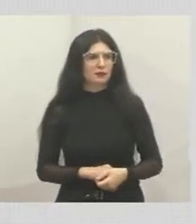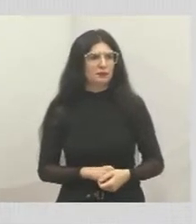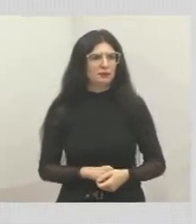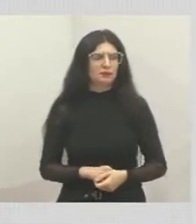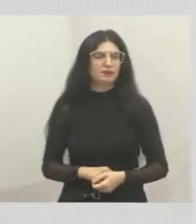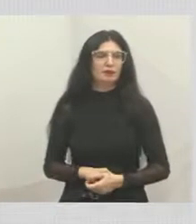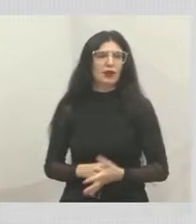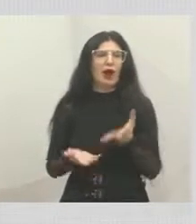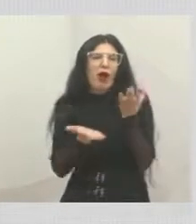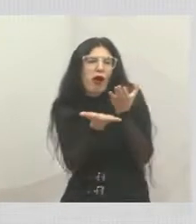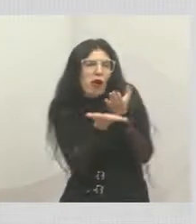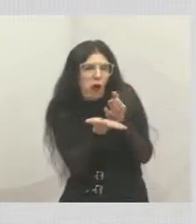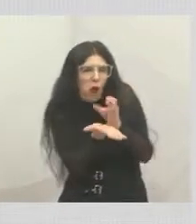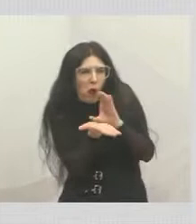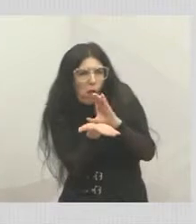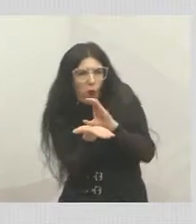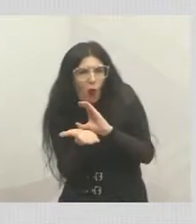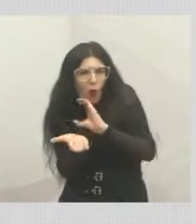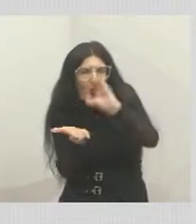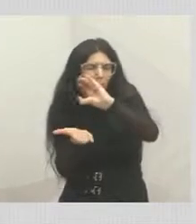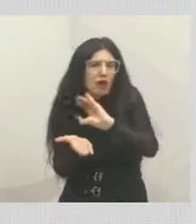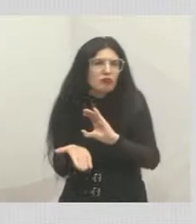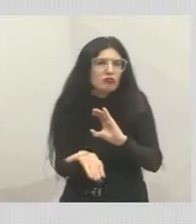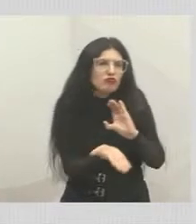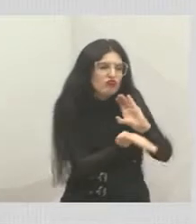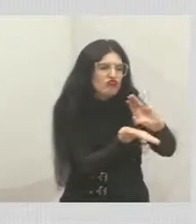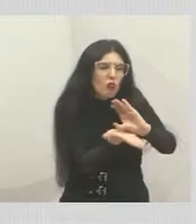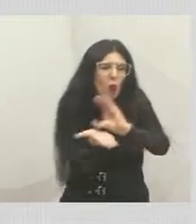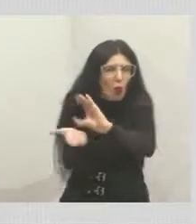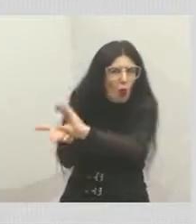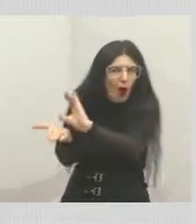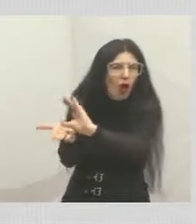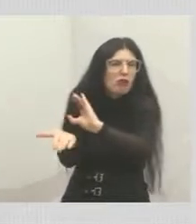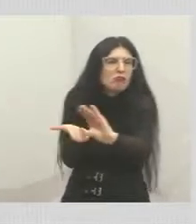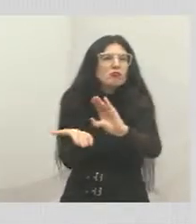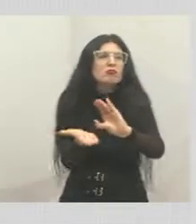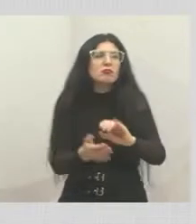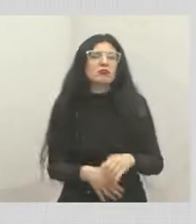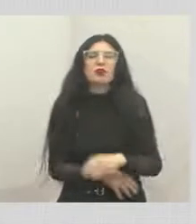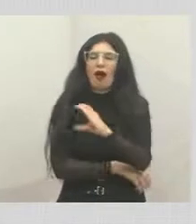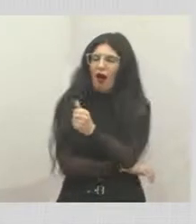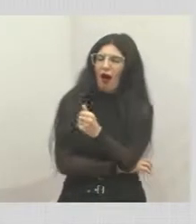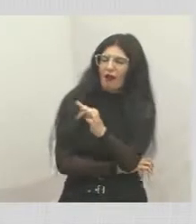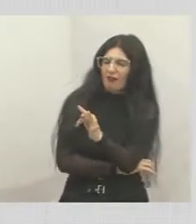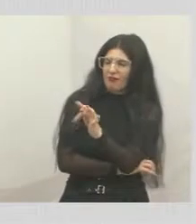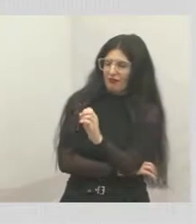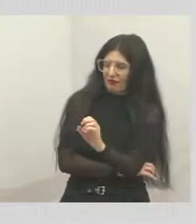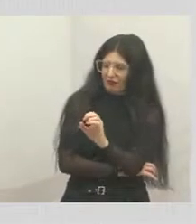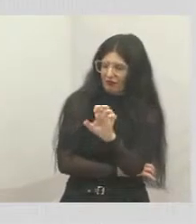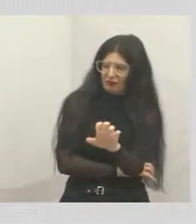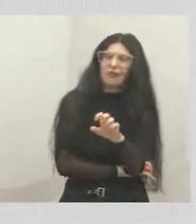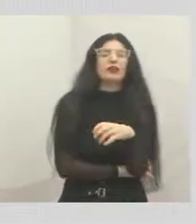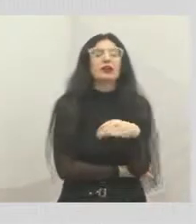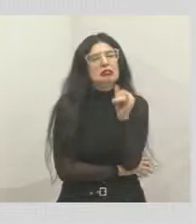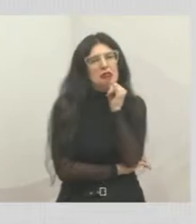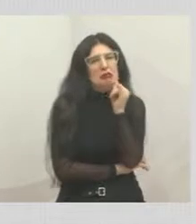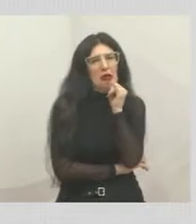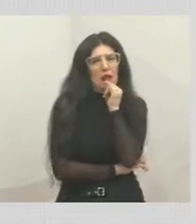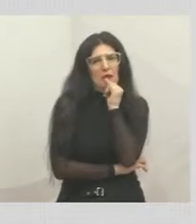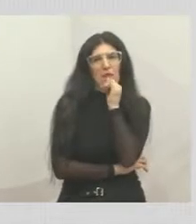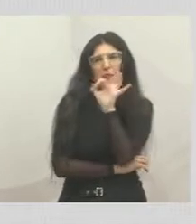Operação de crédito, que são os empréstimos que o município tem, como, por exemplo, o CAF, o COI, meta